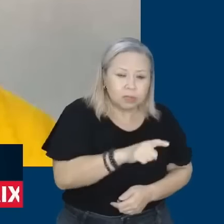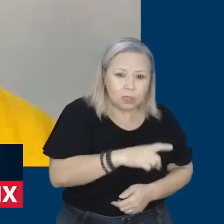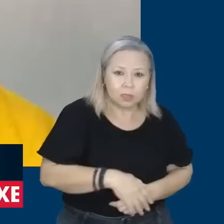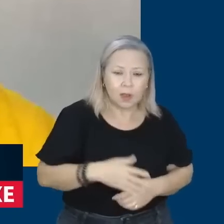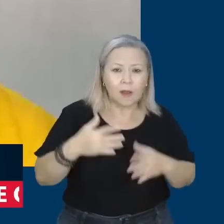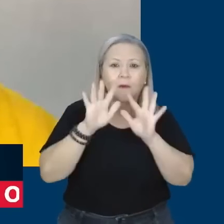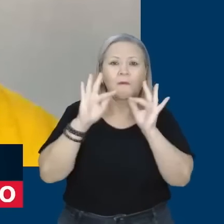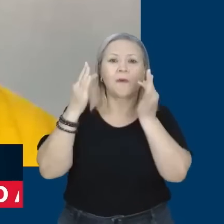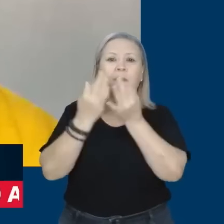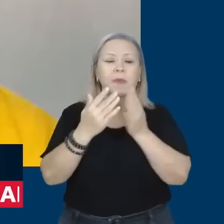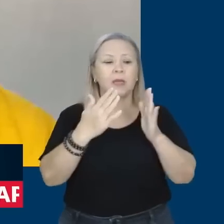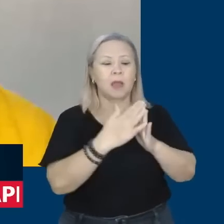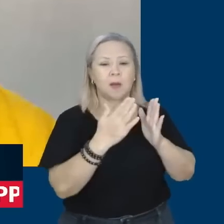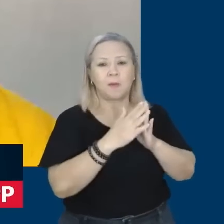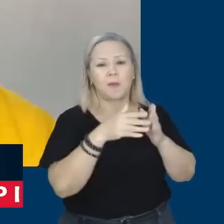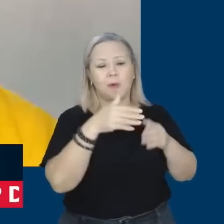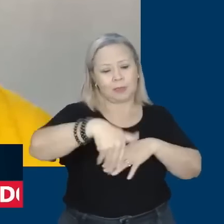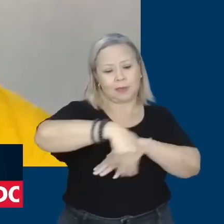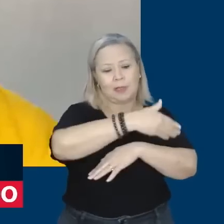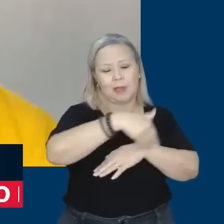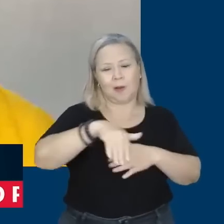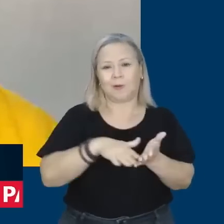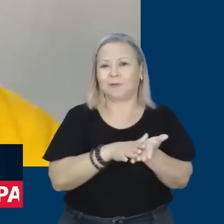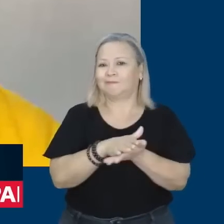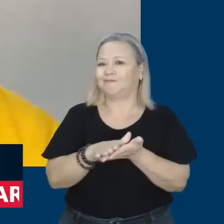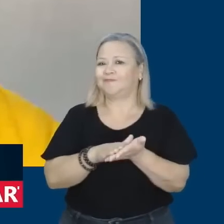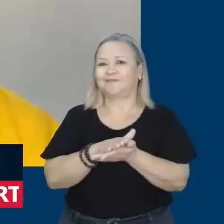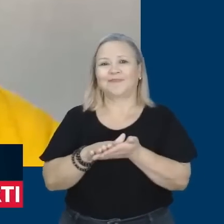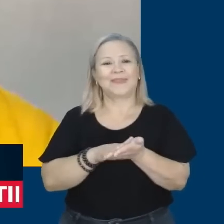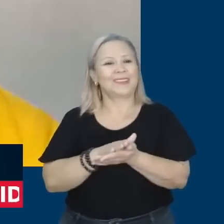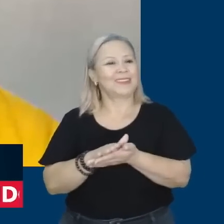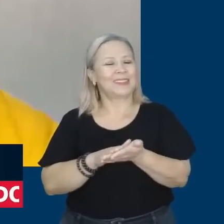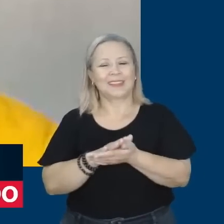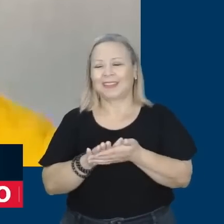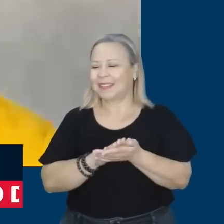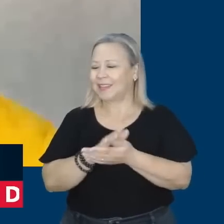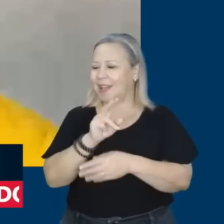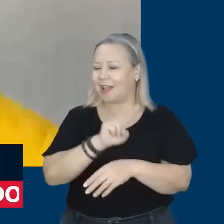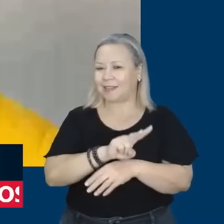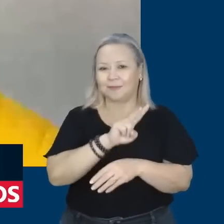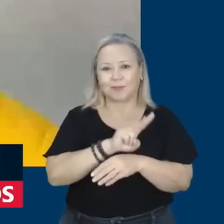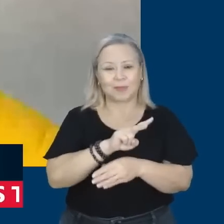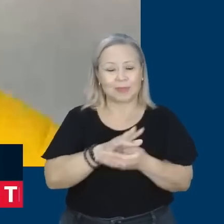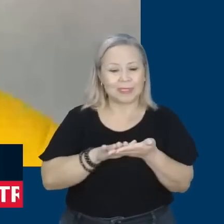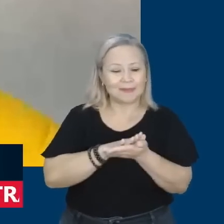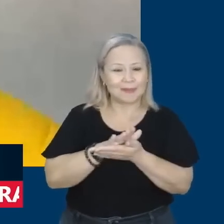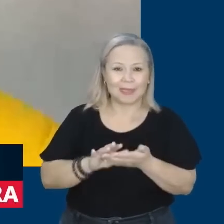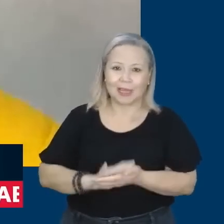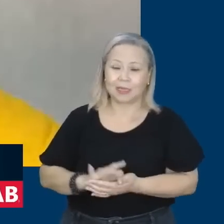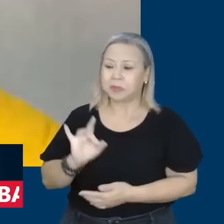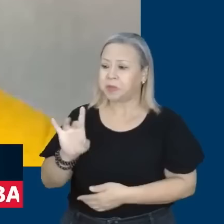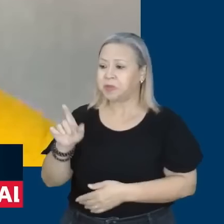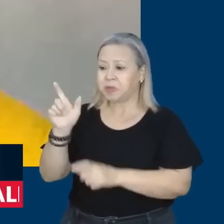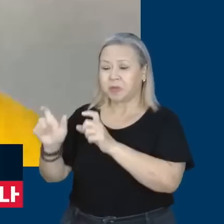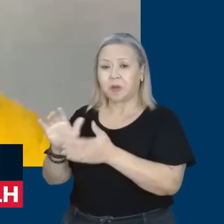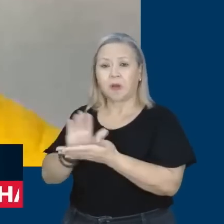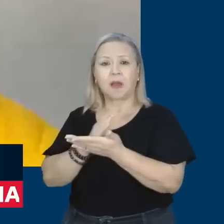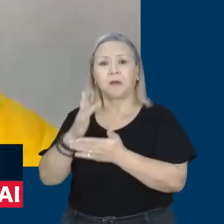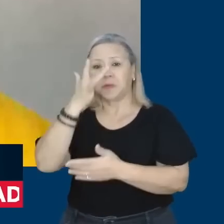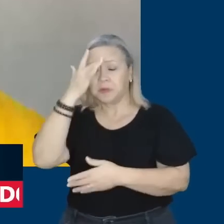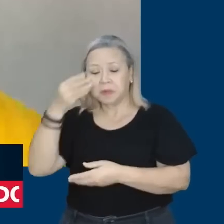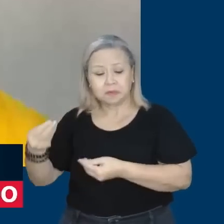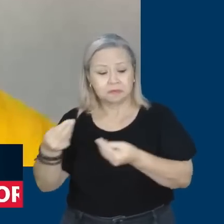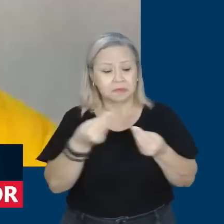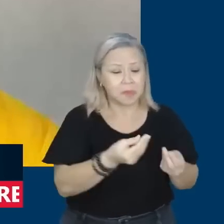rua, sem nem um alento a não ser aquele solidário que as pessoas vão levar comida e